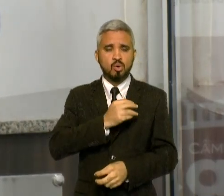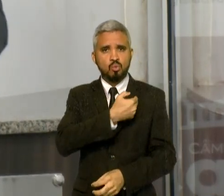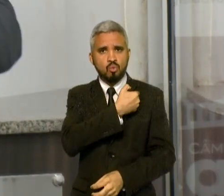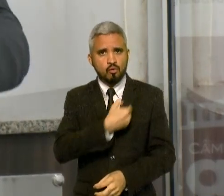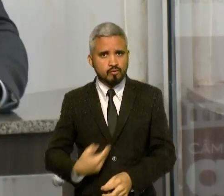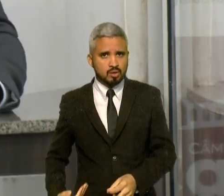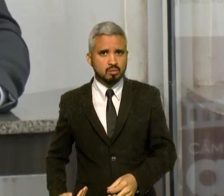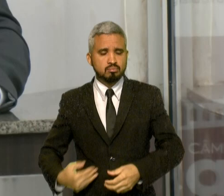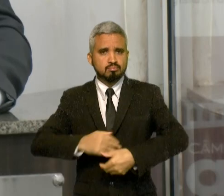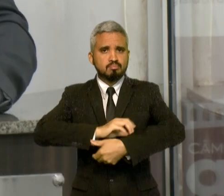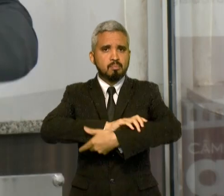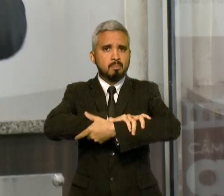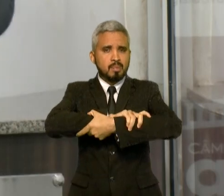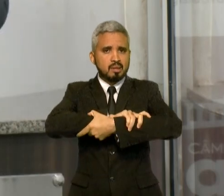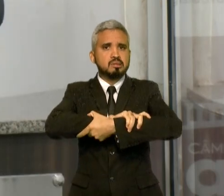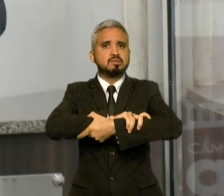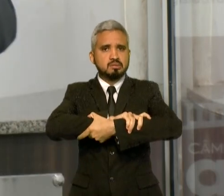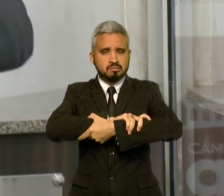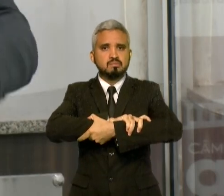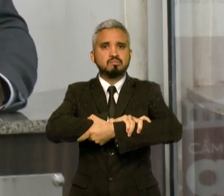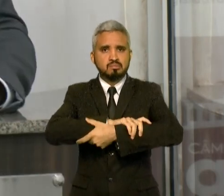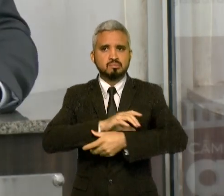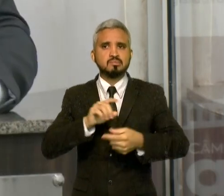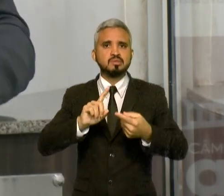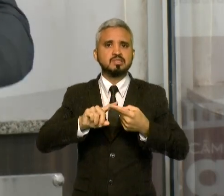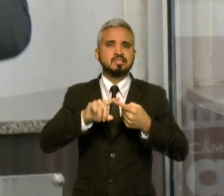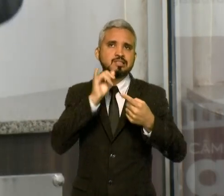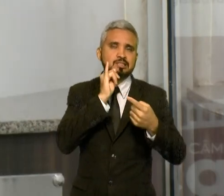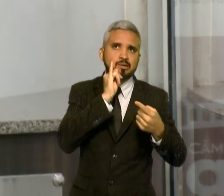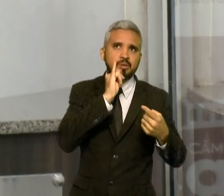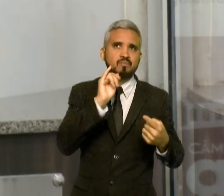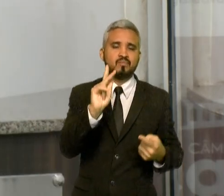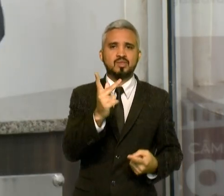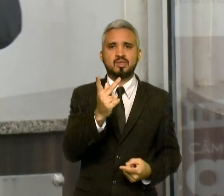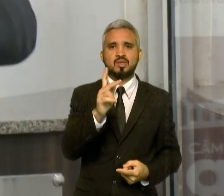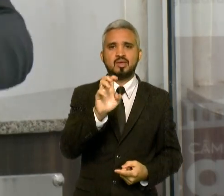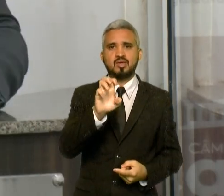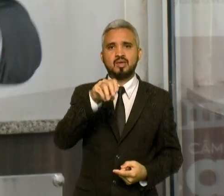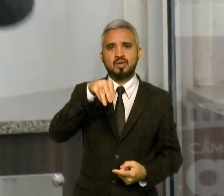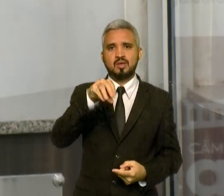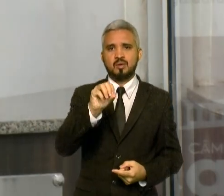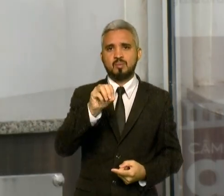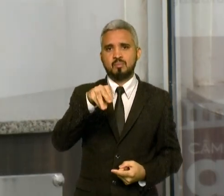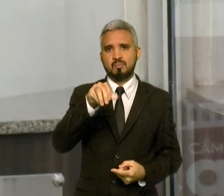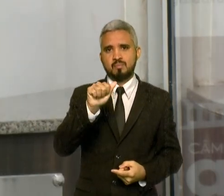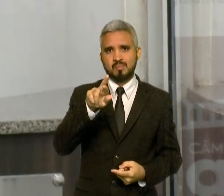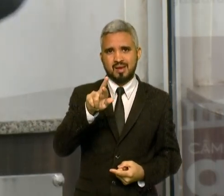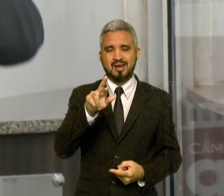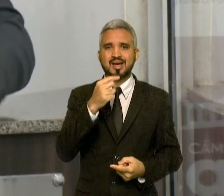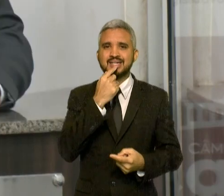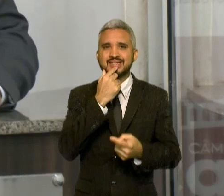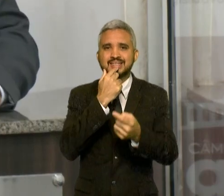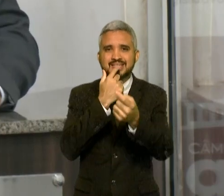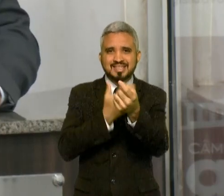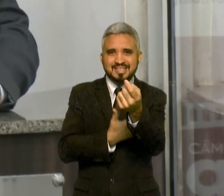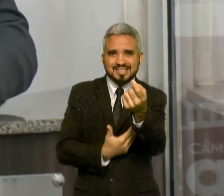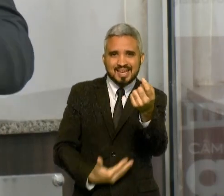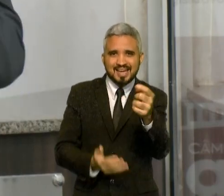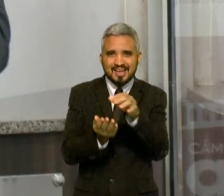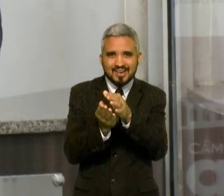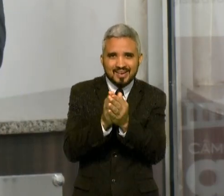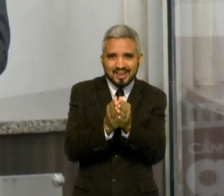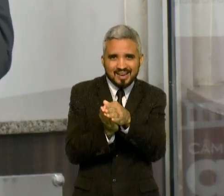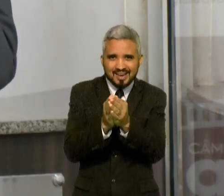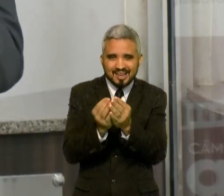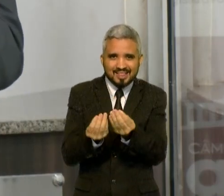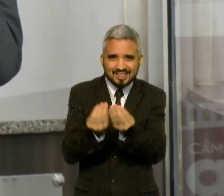são necessárias, através do EMOMAR, através de reformas de escola, que aqui também em Caxias terá. Nós